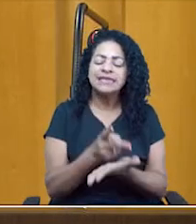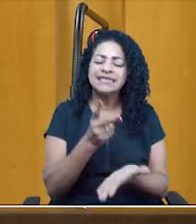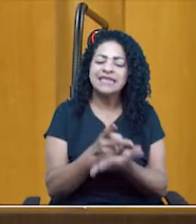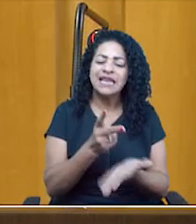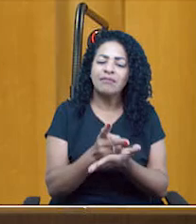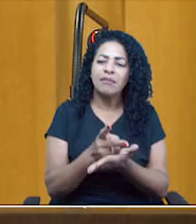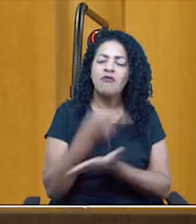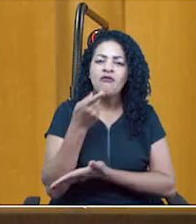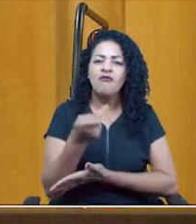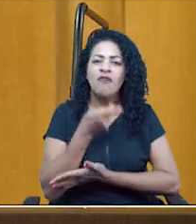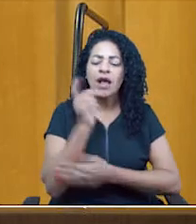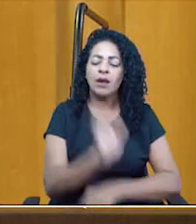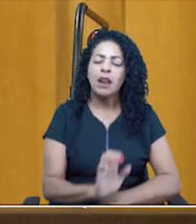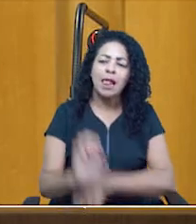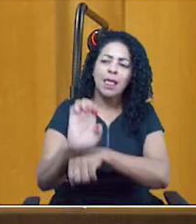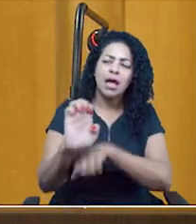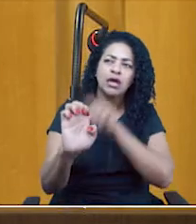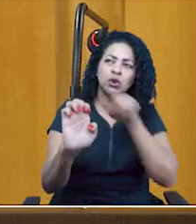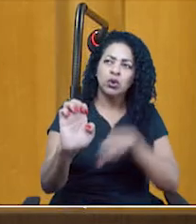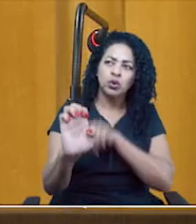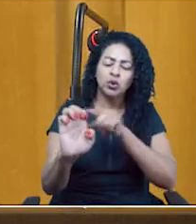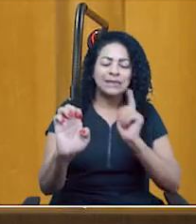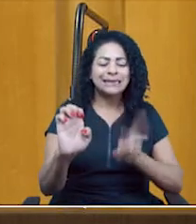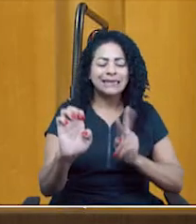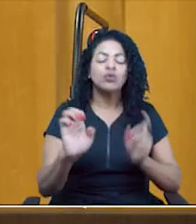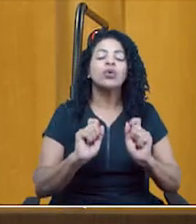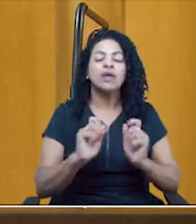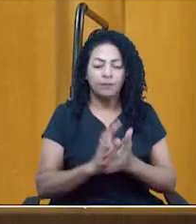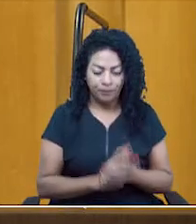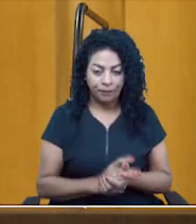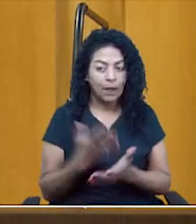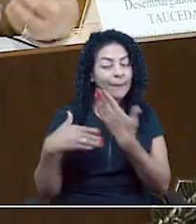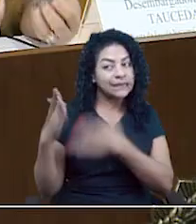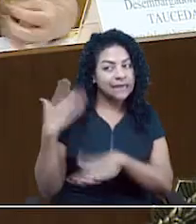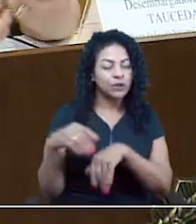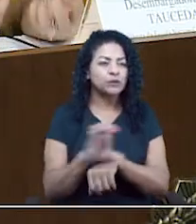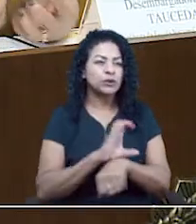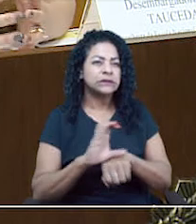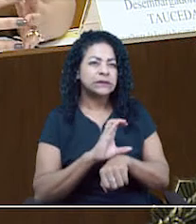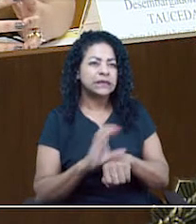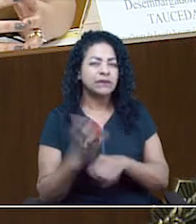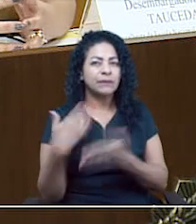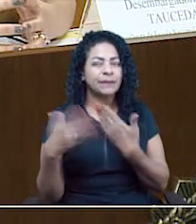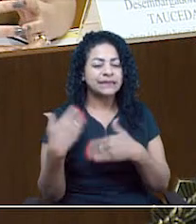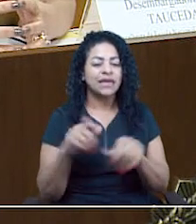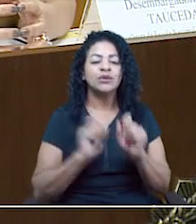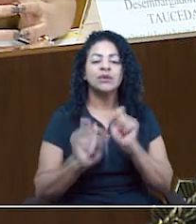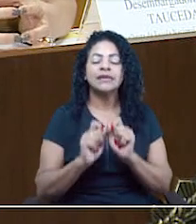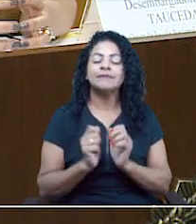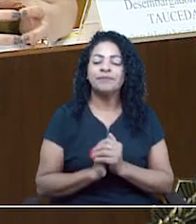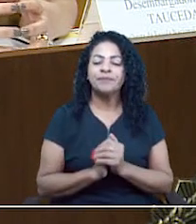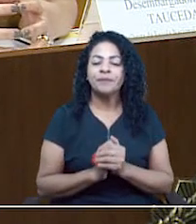Em época do neoconstitucionalismo, conselheira Jane, quando ele passa a